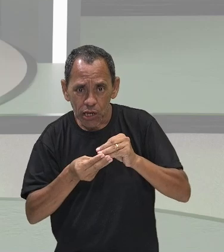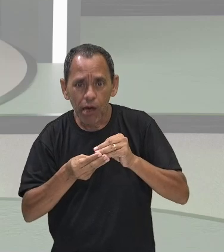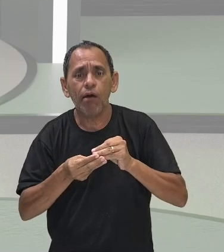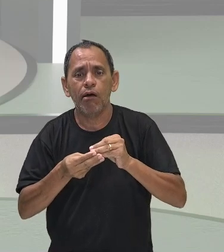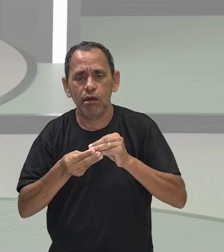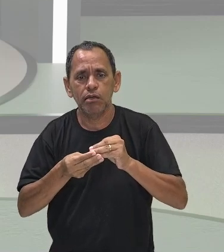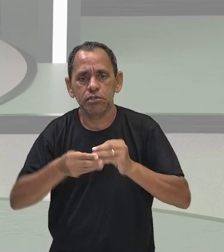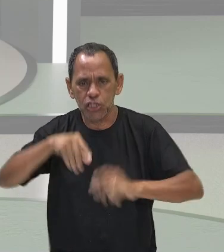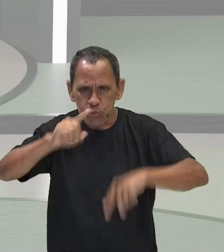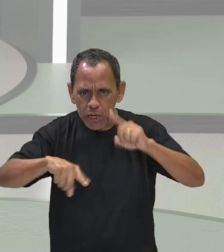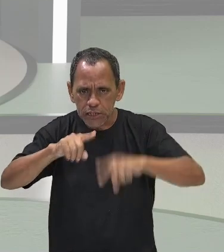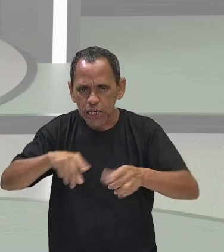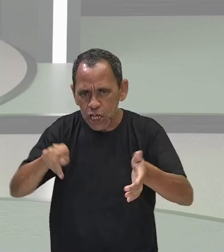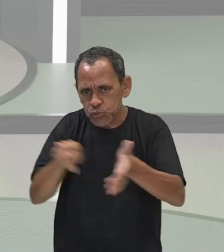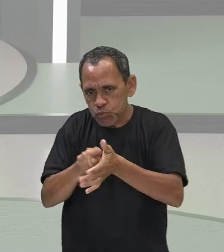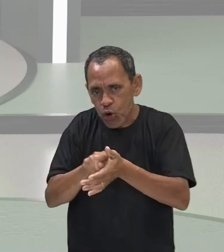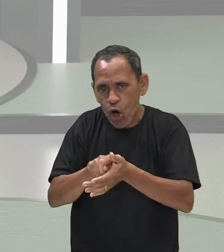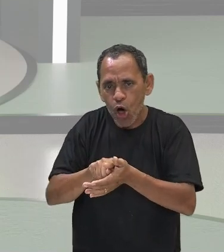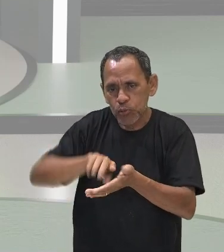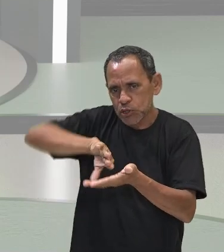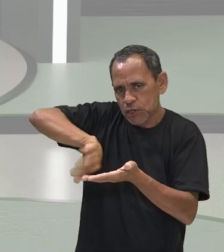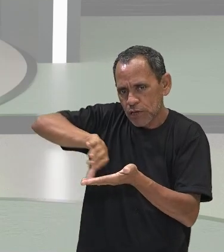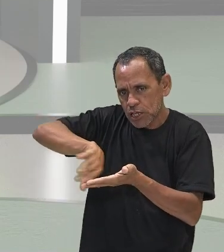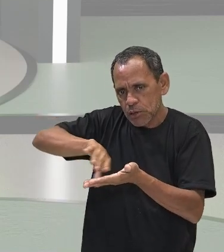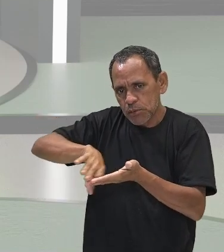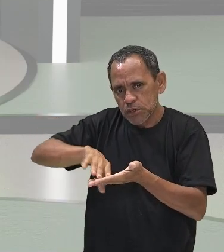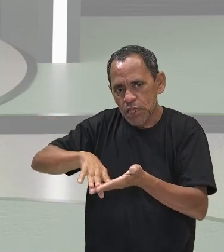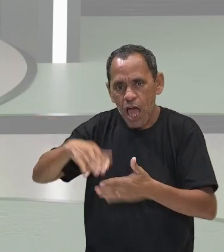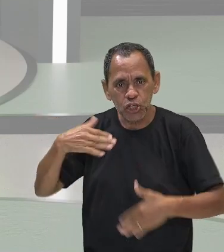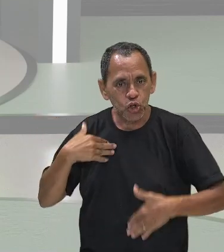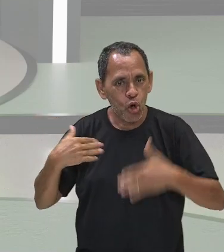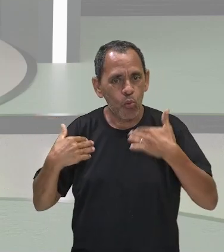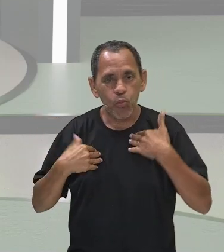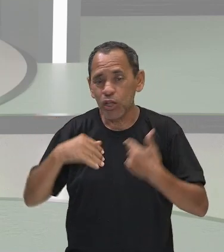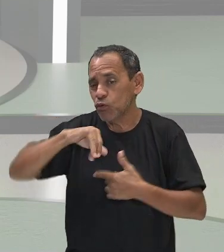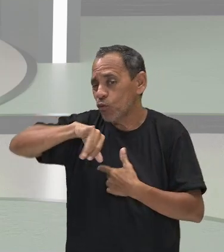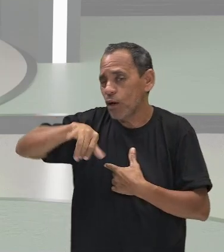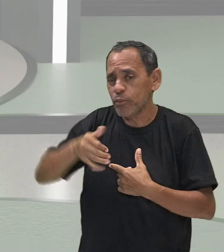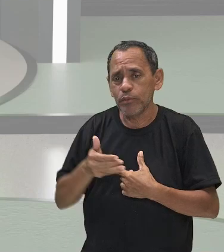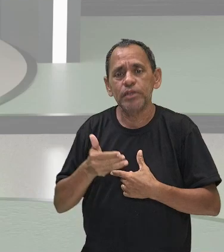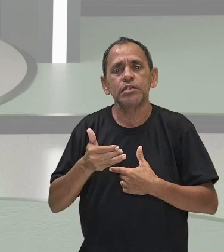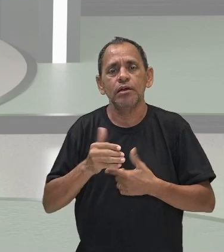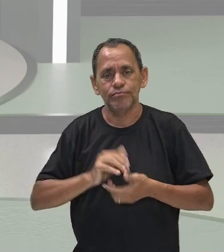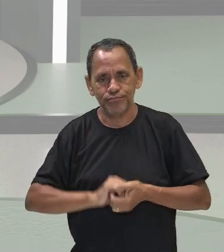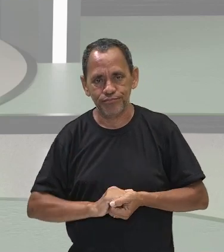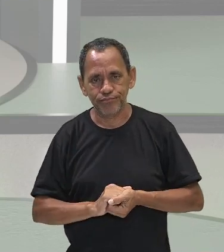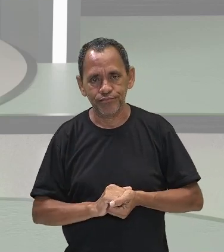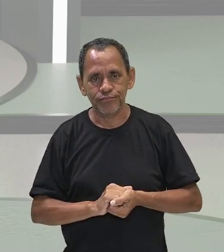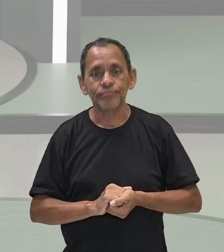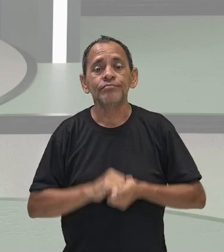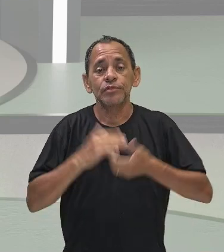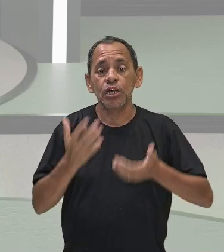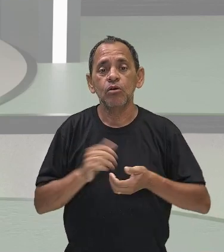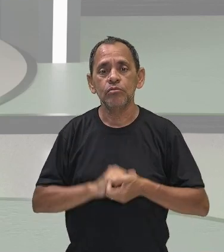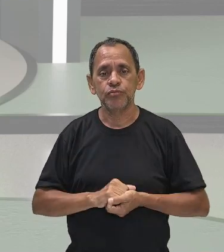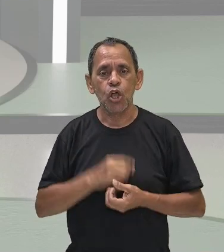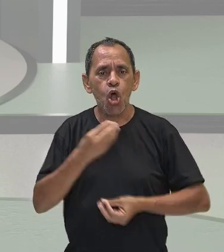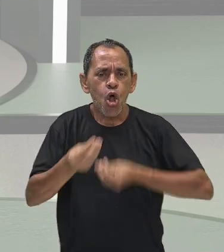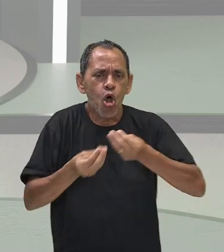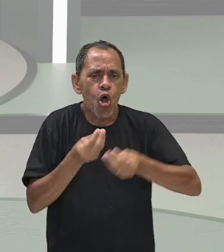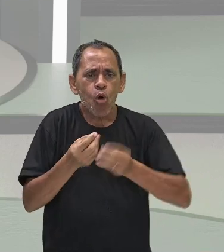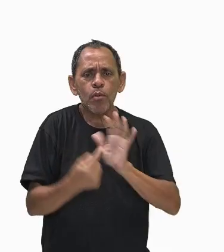serve mais para ele. Então, o sistema excretor ele vai se apresentar dessa forma. E como a gente